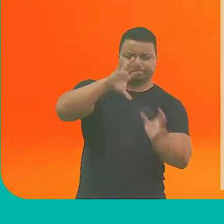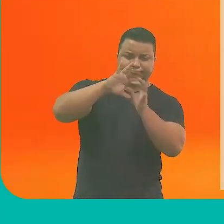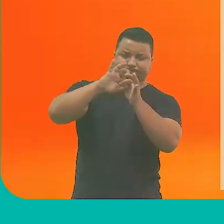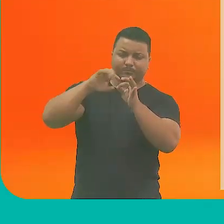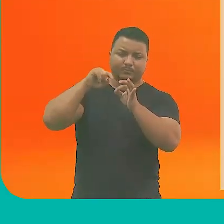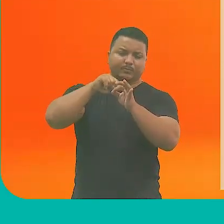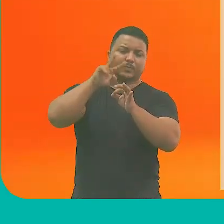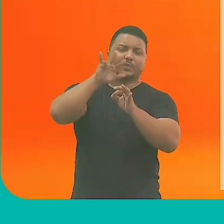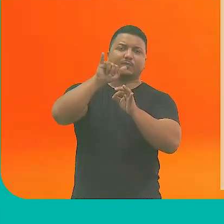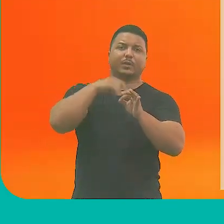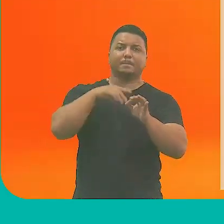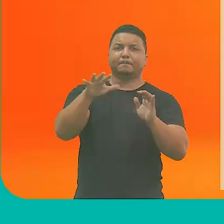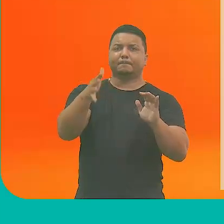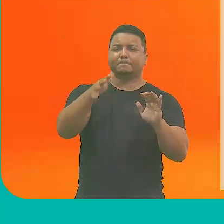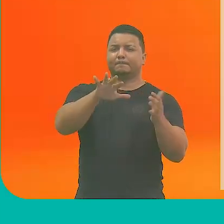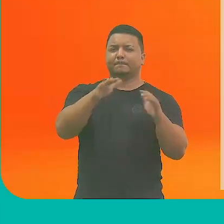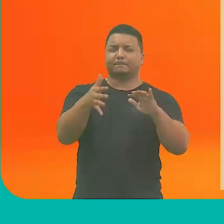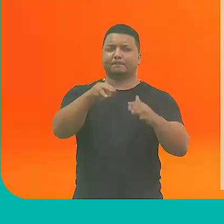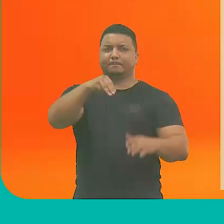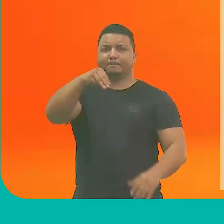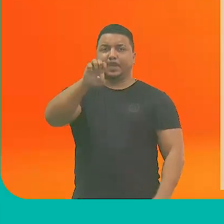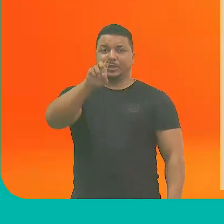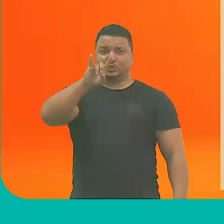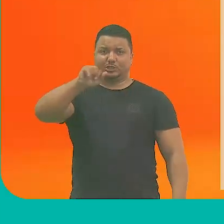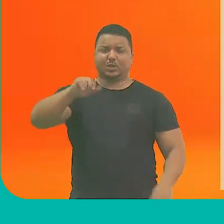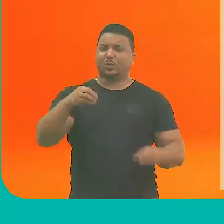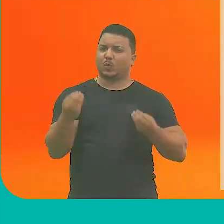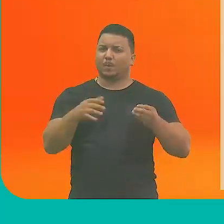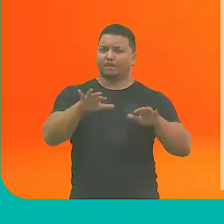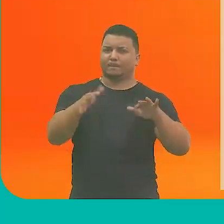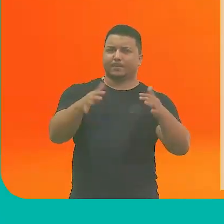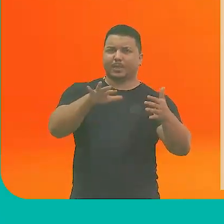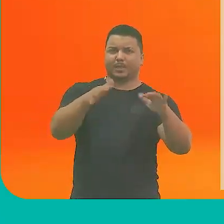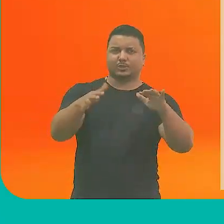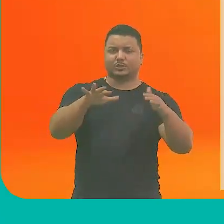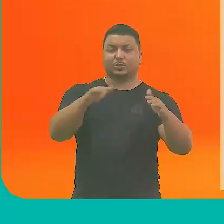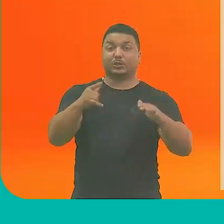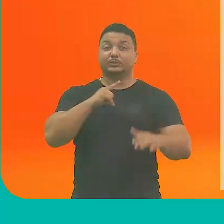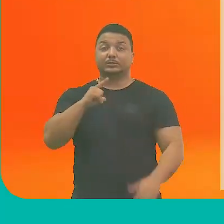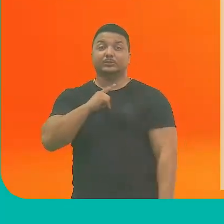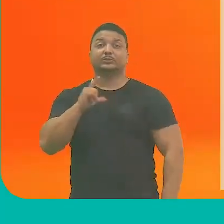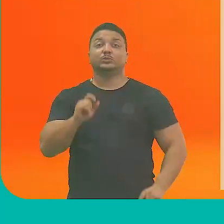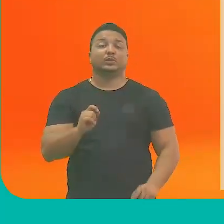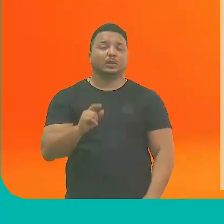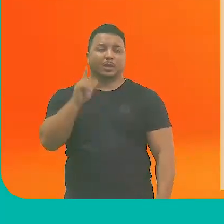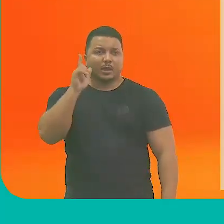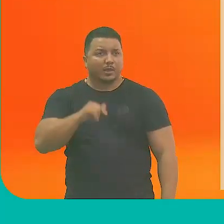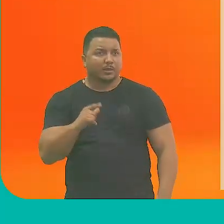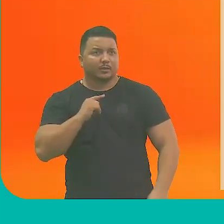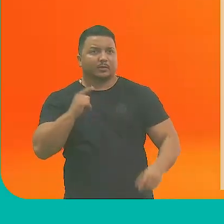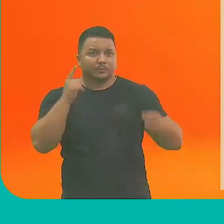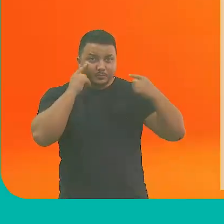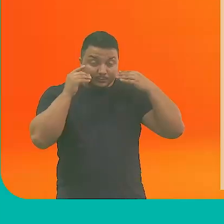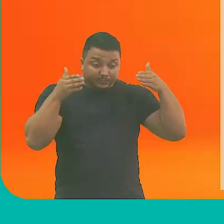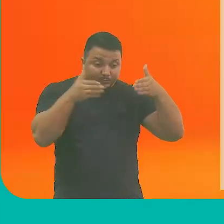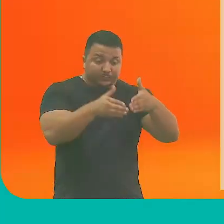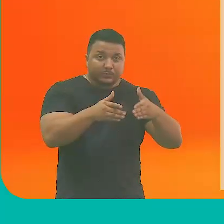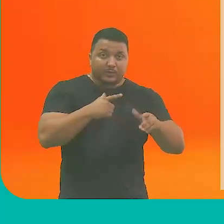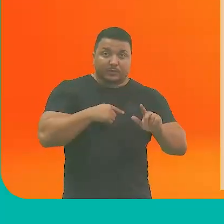vai ser média? A questão de habilidade média, ela tem como